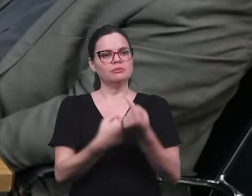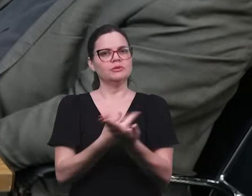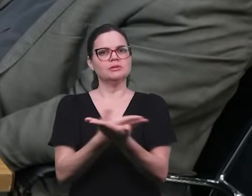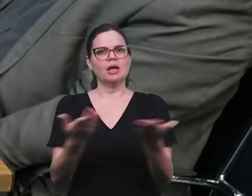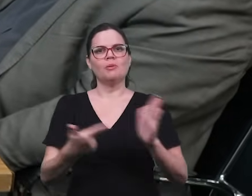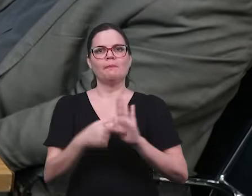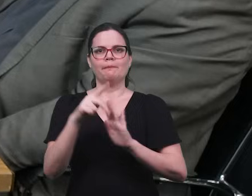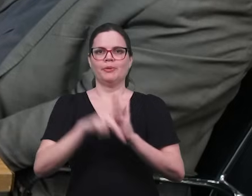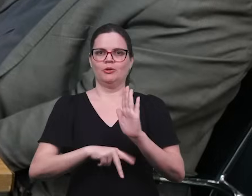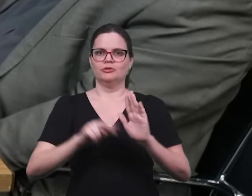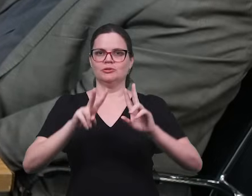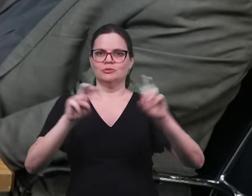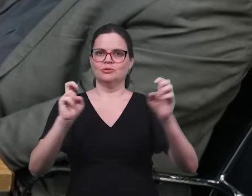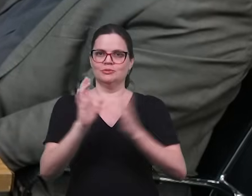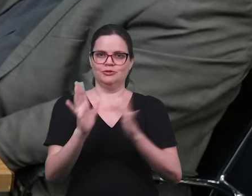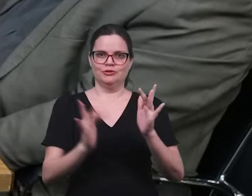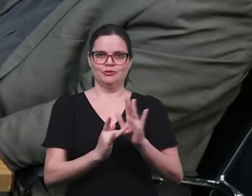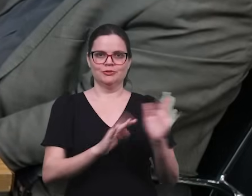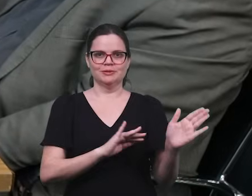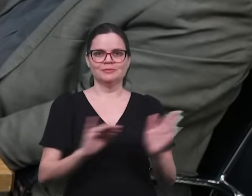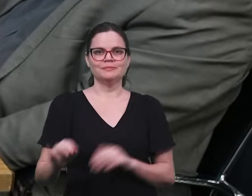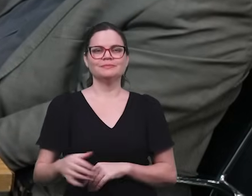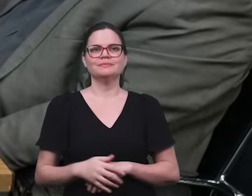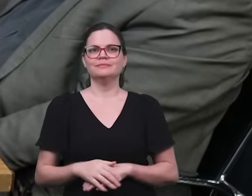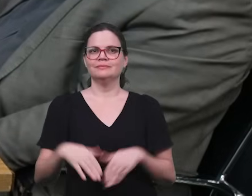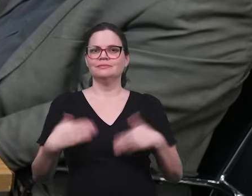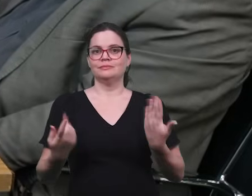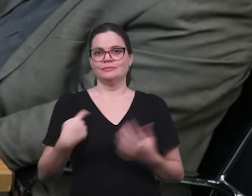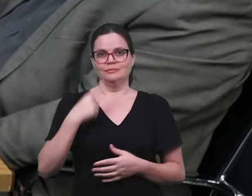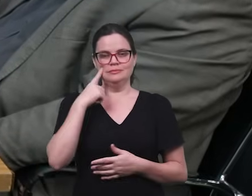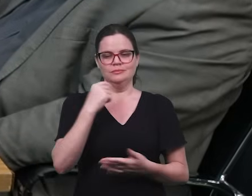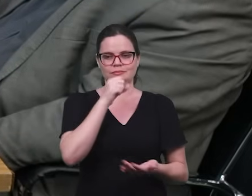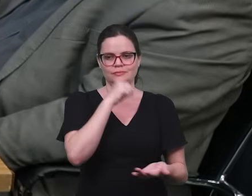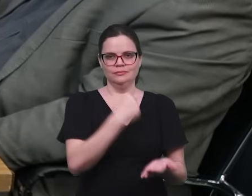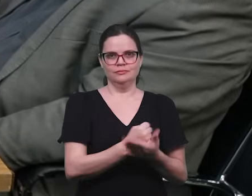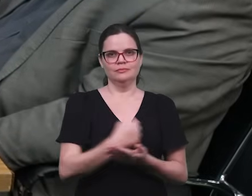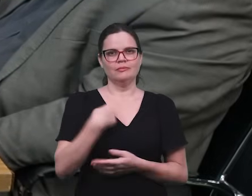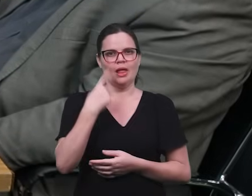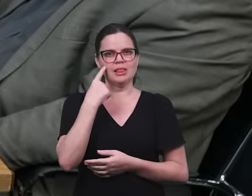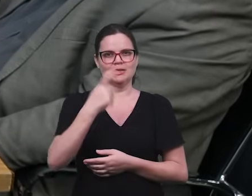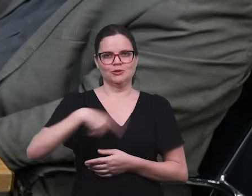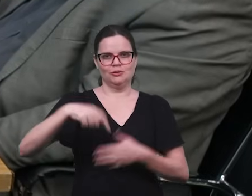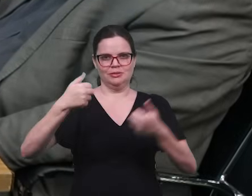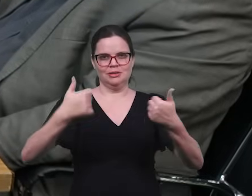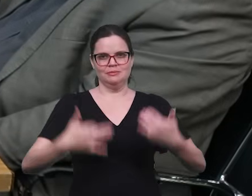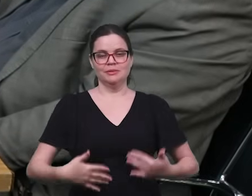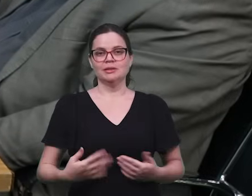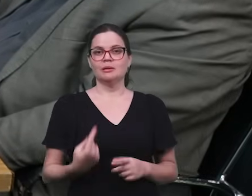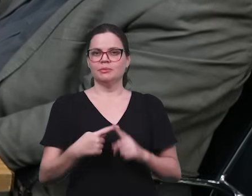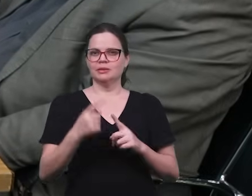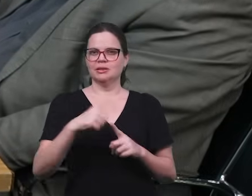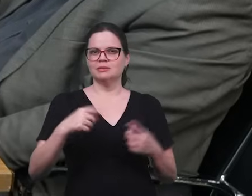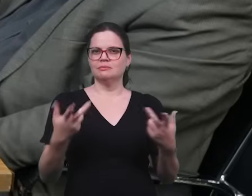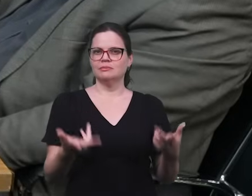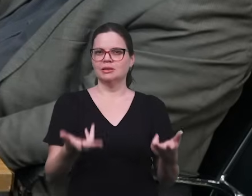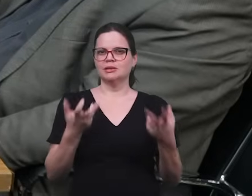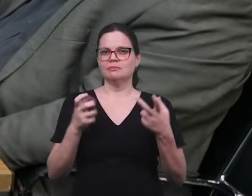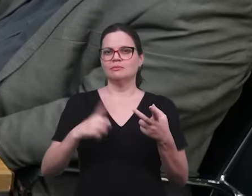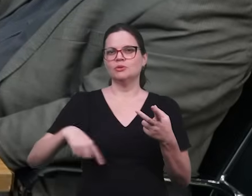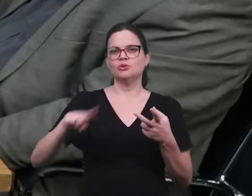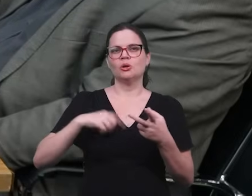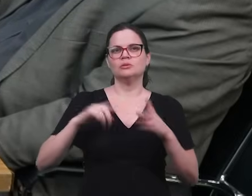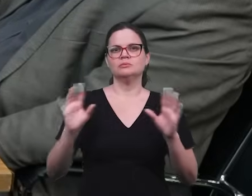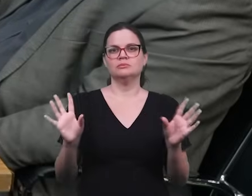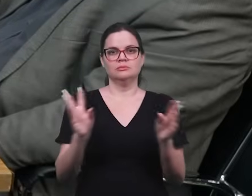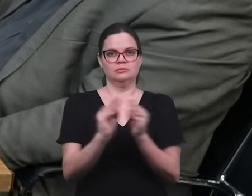interessante a gente verificar nessas abordagens do Velho Testamento que nós fizemos. Se vocês perceberem, nós fizemos